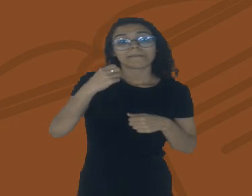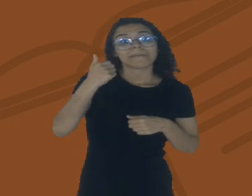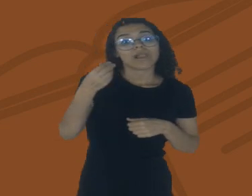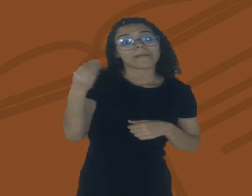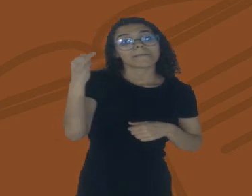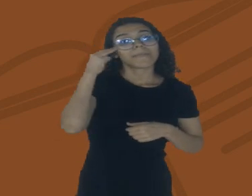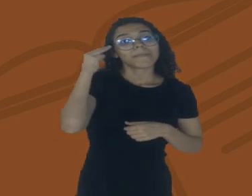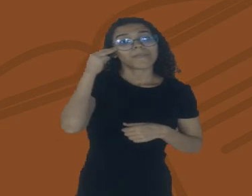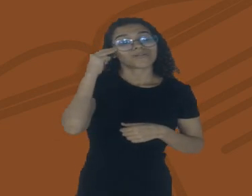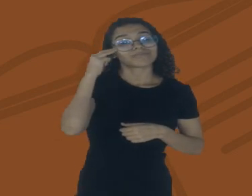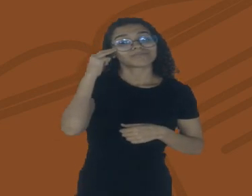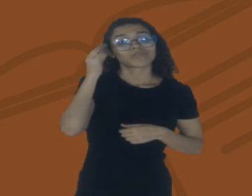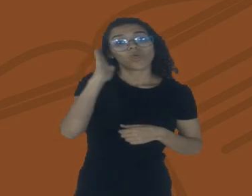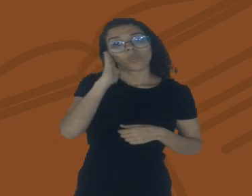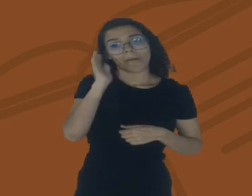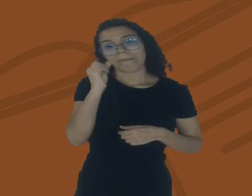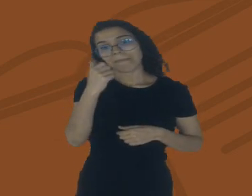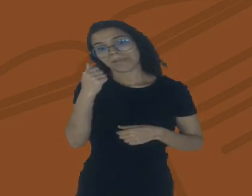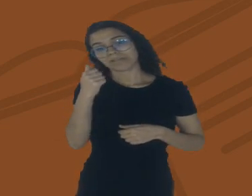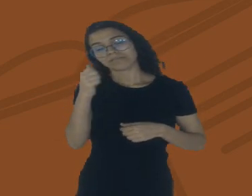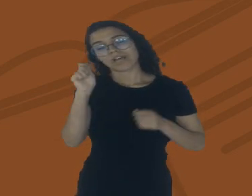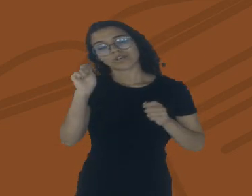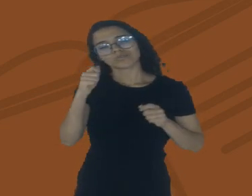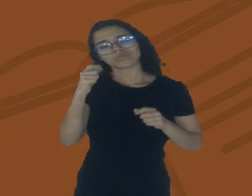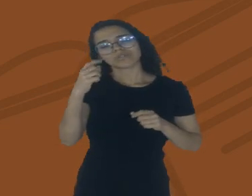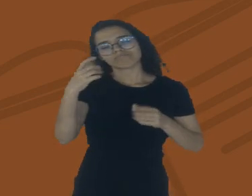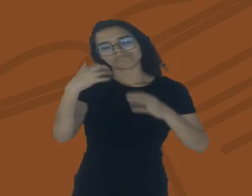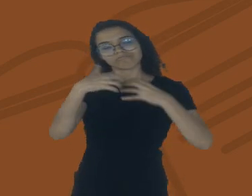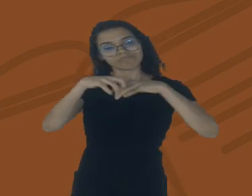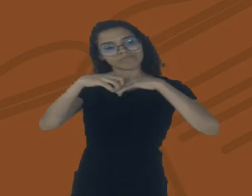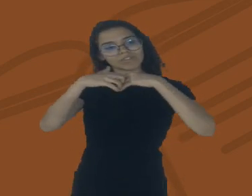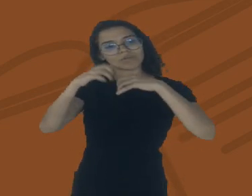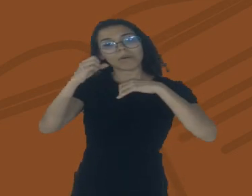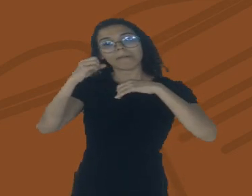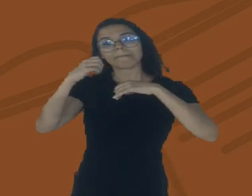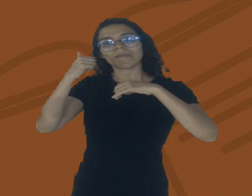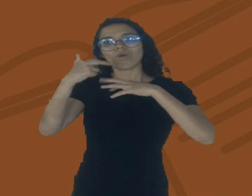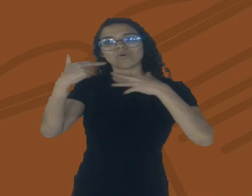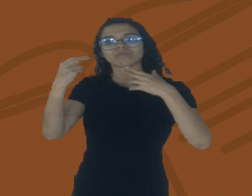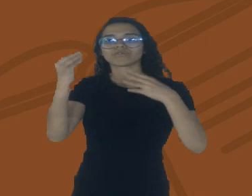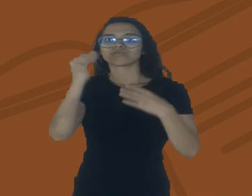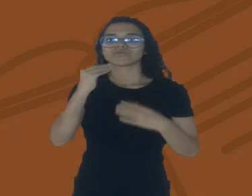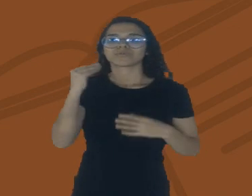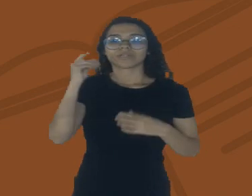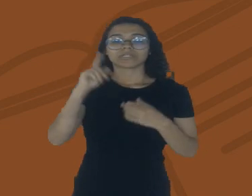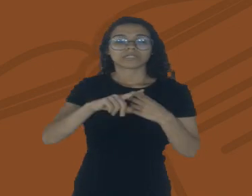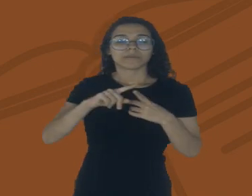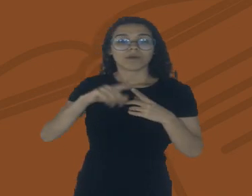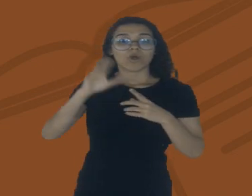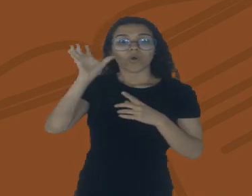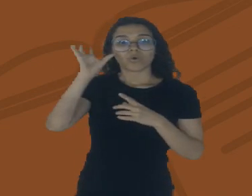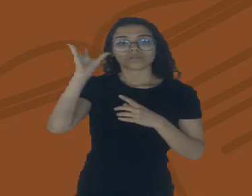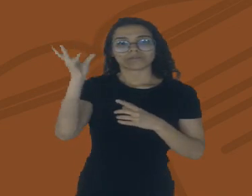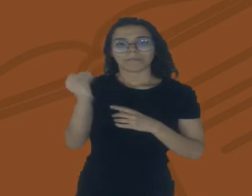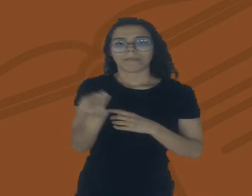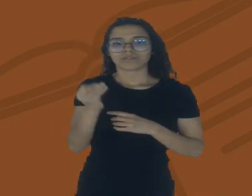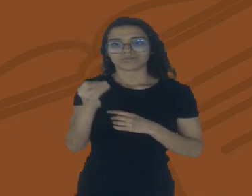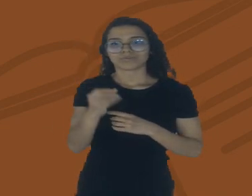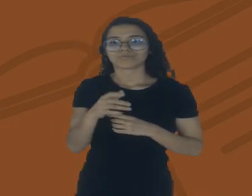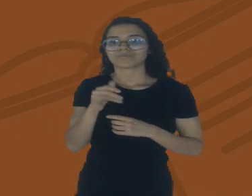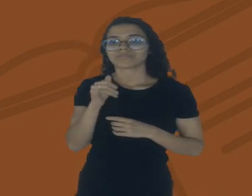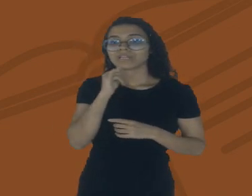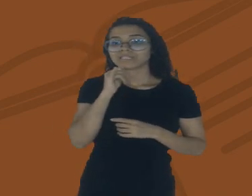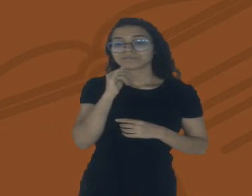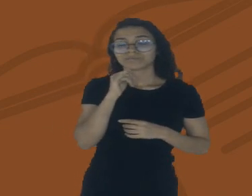memória. Dormir bem permite que o cérebro processe melhor as novas experiências e conhecimentos. Por isso, noites mal